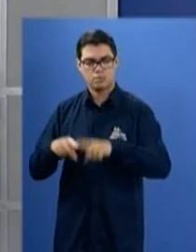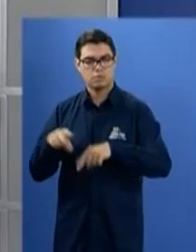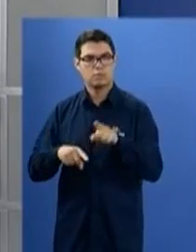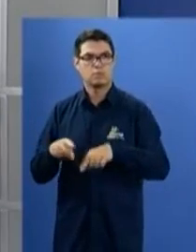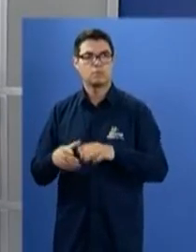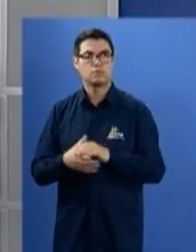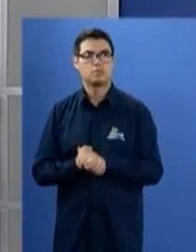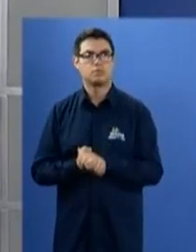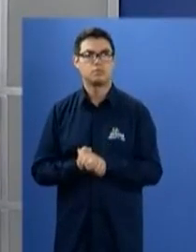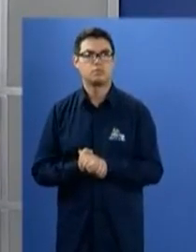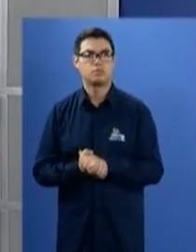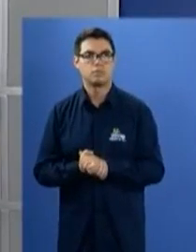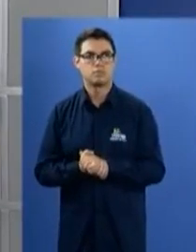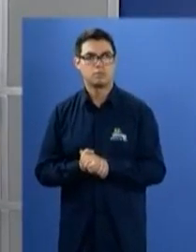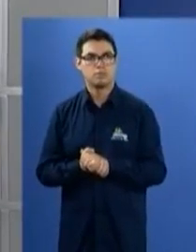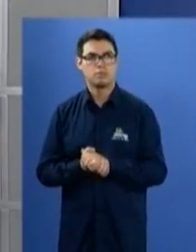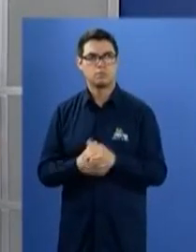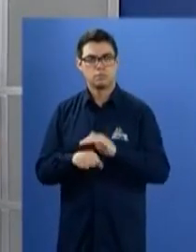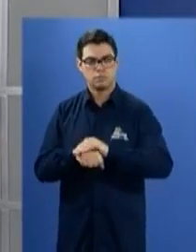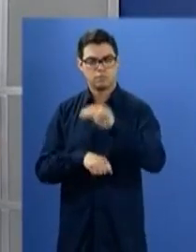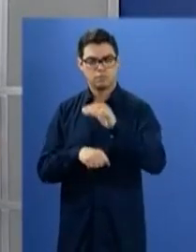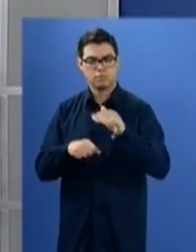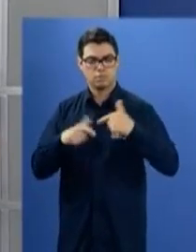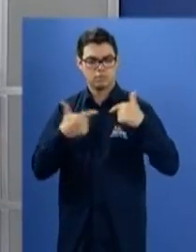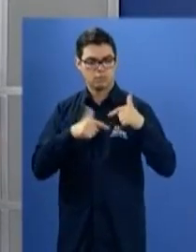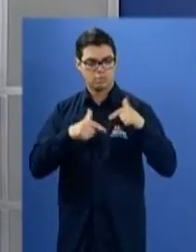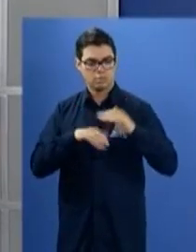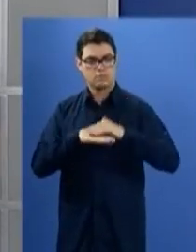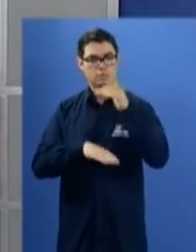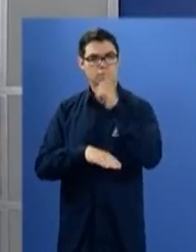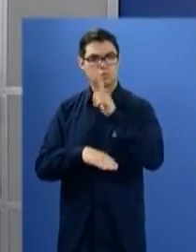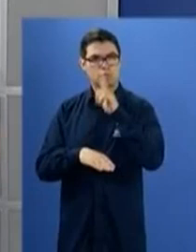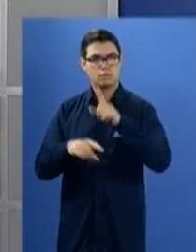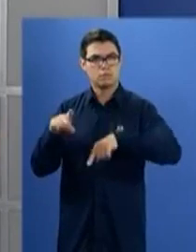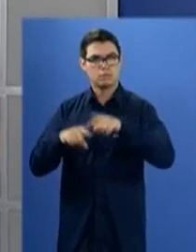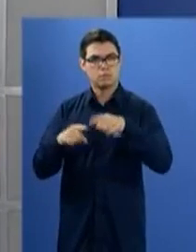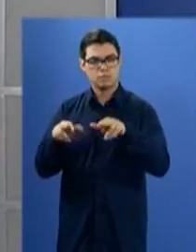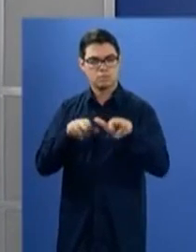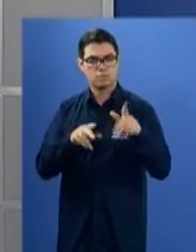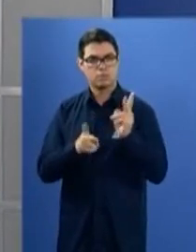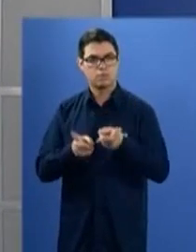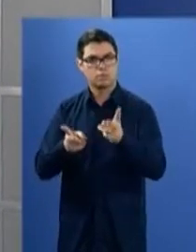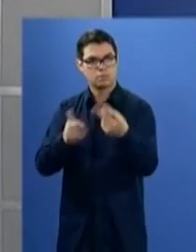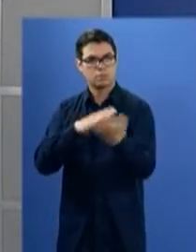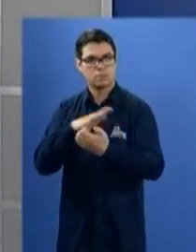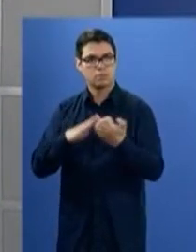produto, resultando em um aumento de produção com os mesmos recursos